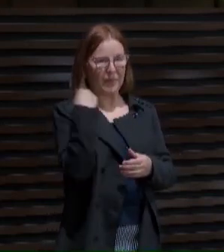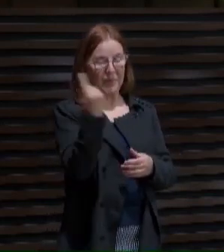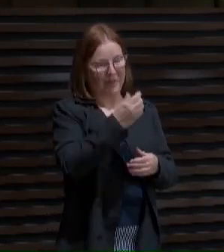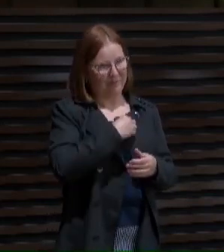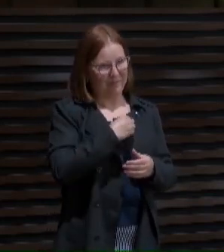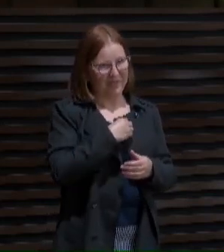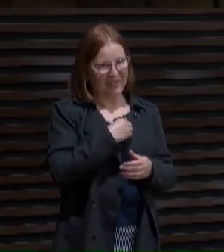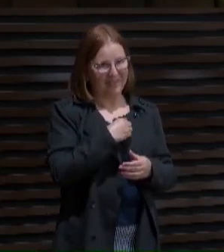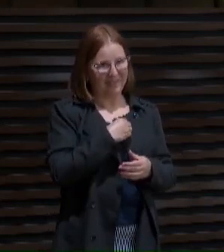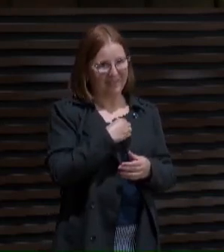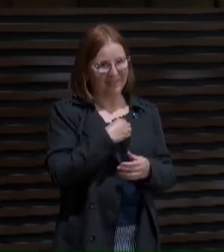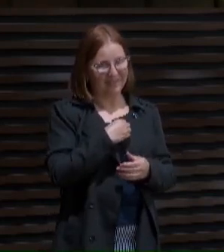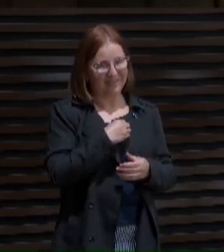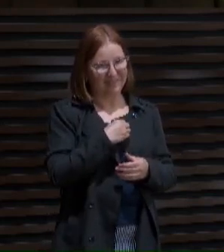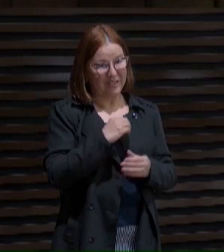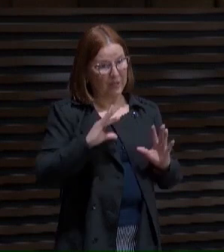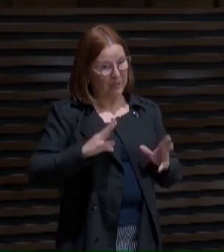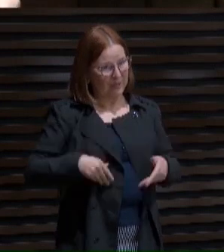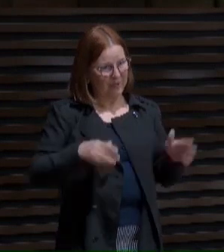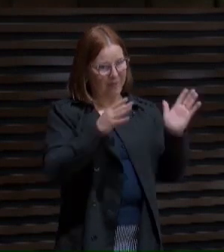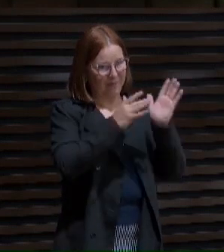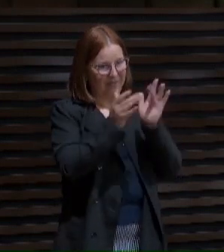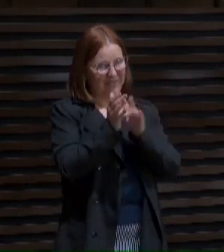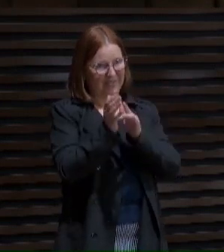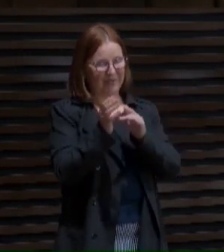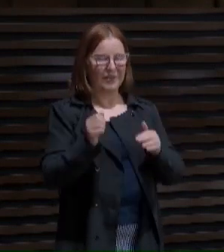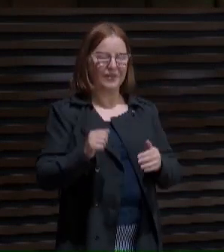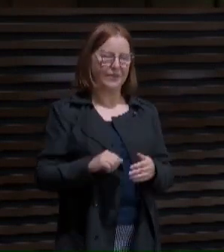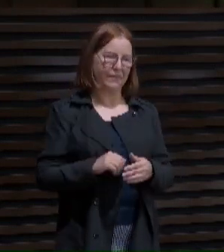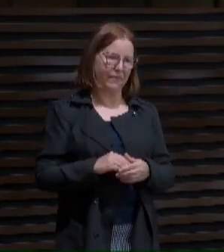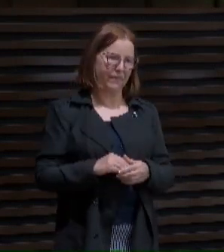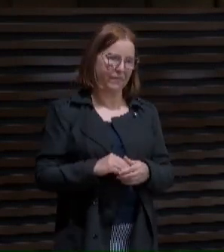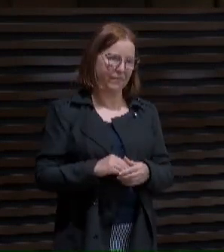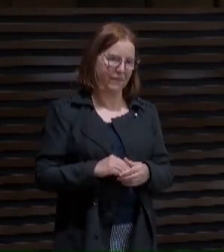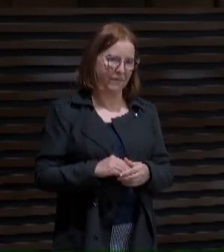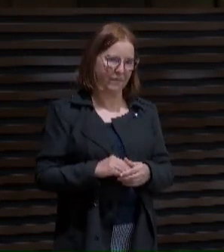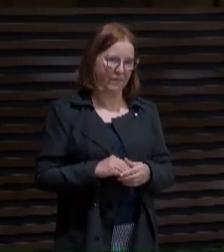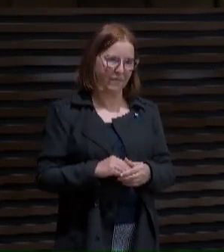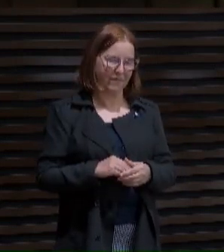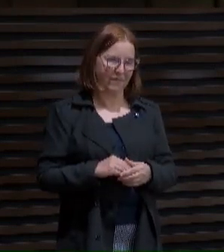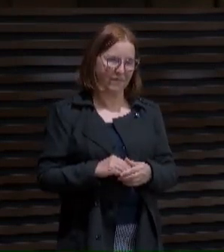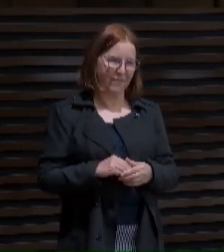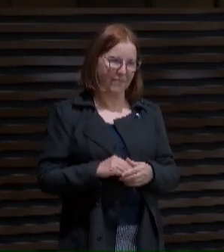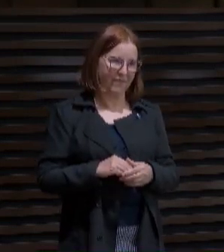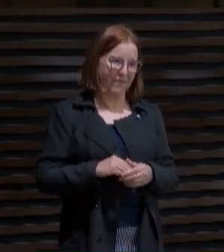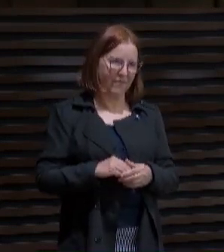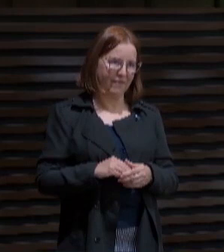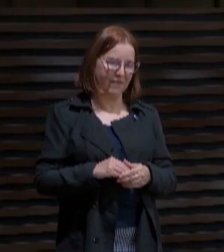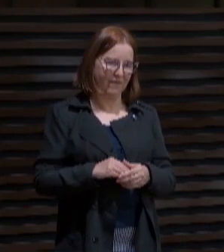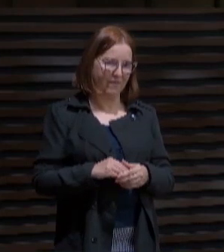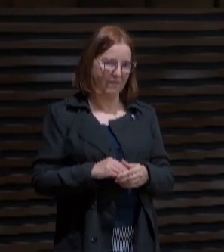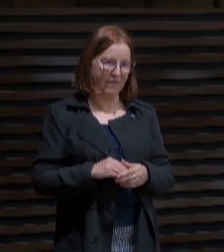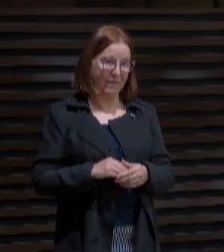oposto. Ou, contabilmente falando, colocar na conta. Então é